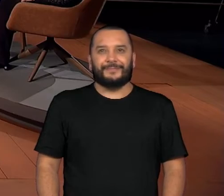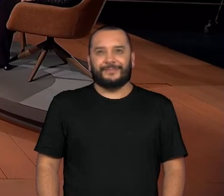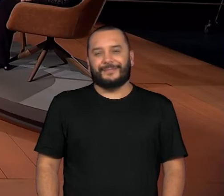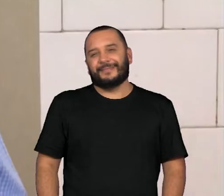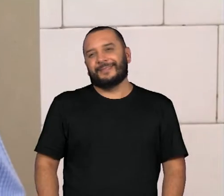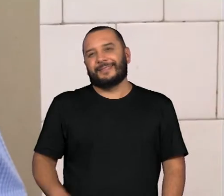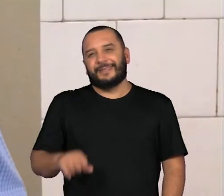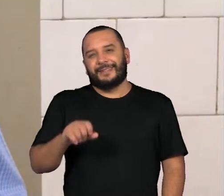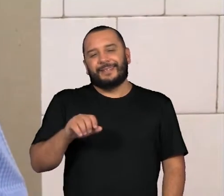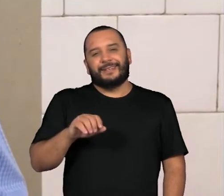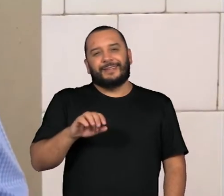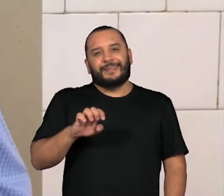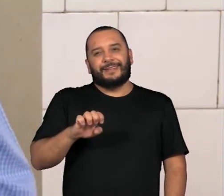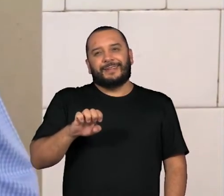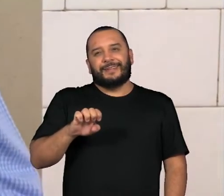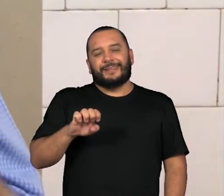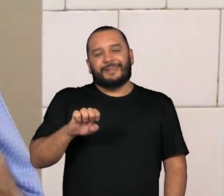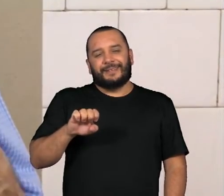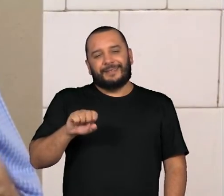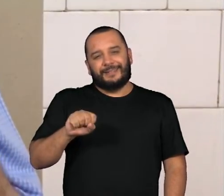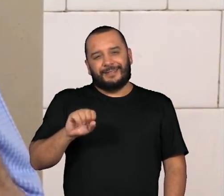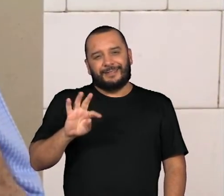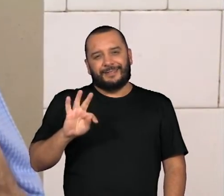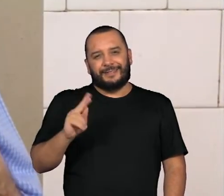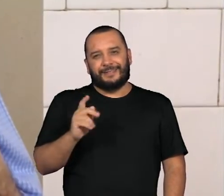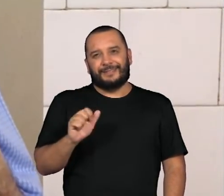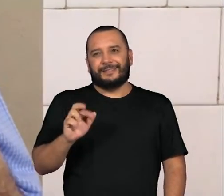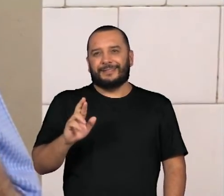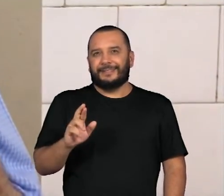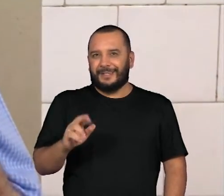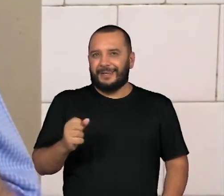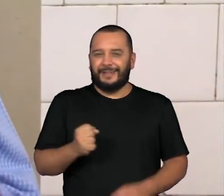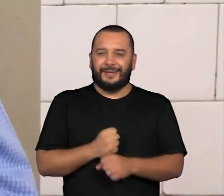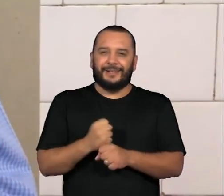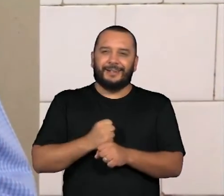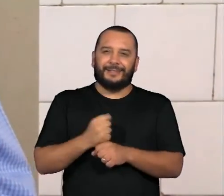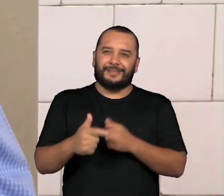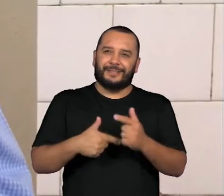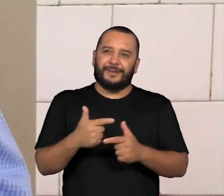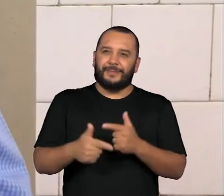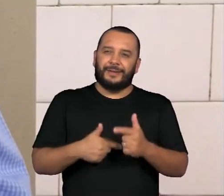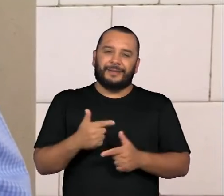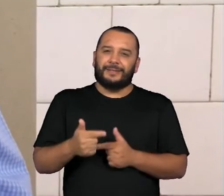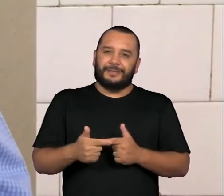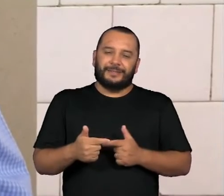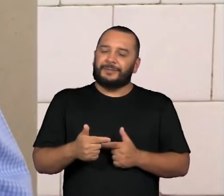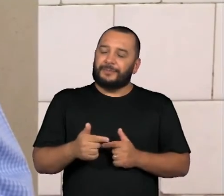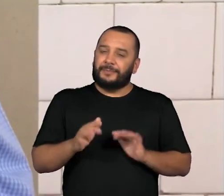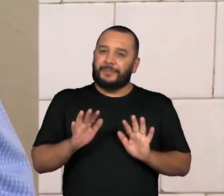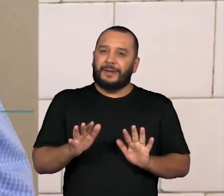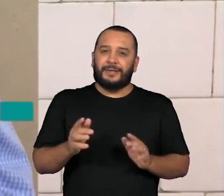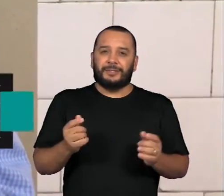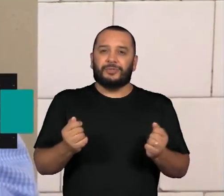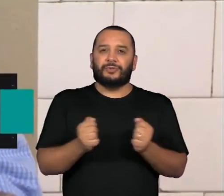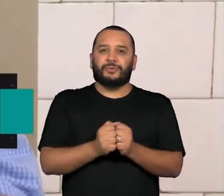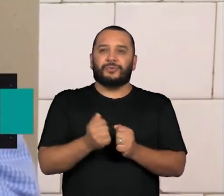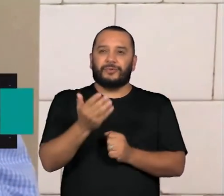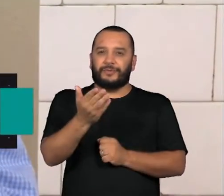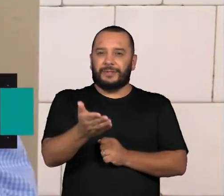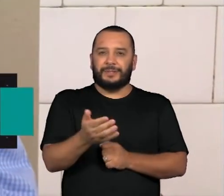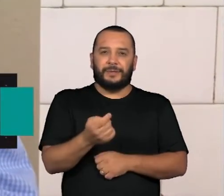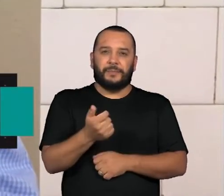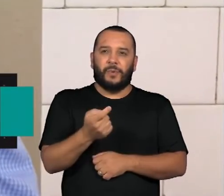Esther, querida, tantos anos de carreira e trabalhamos tão pouco juntos, né? Eu me